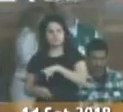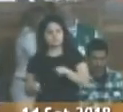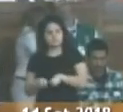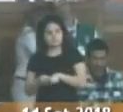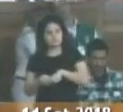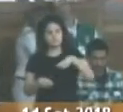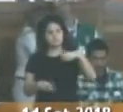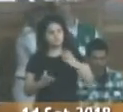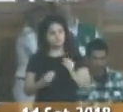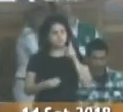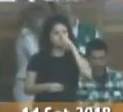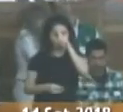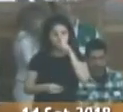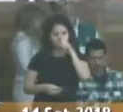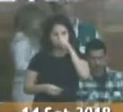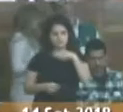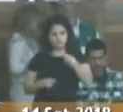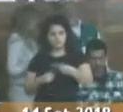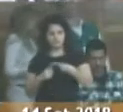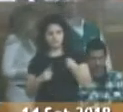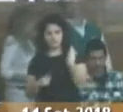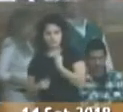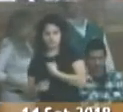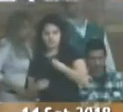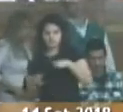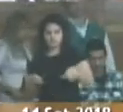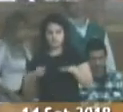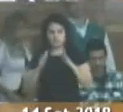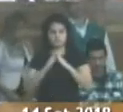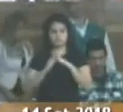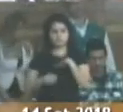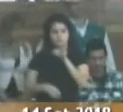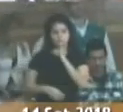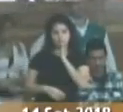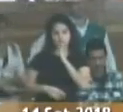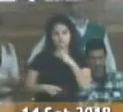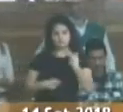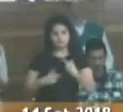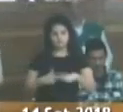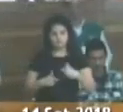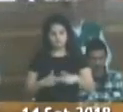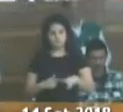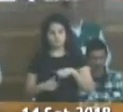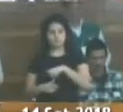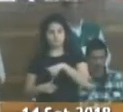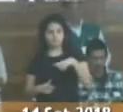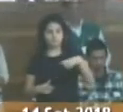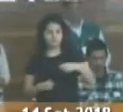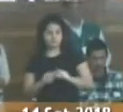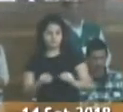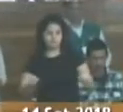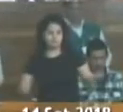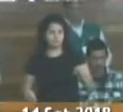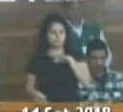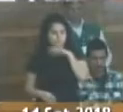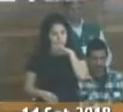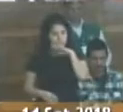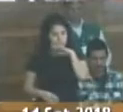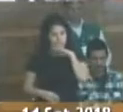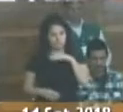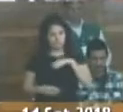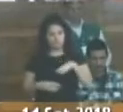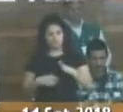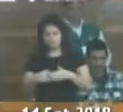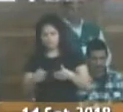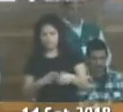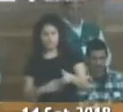grande perigo, porque nós que moramos ali conhecemos o problema, é terra podre. Com a